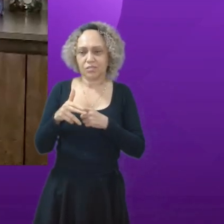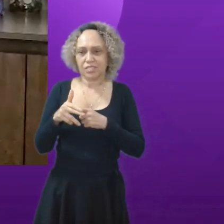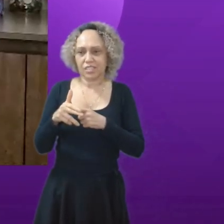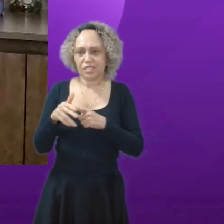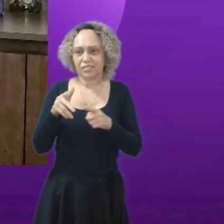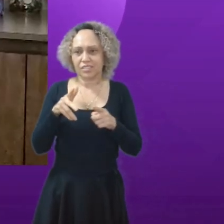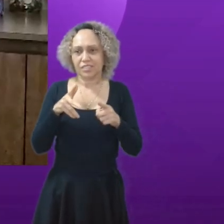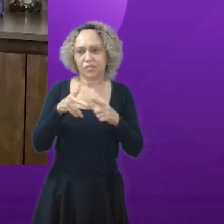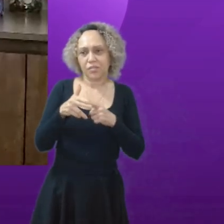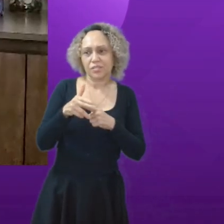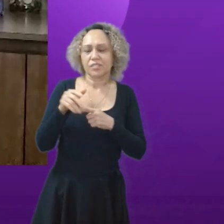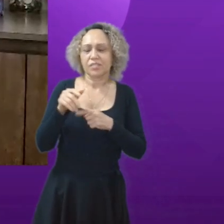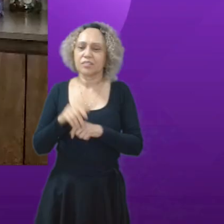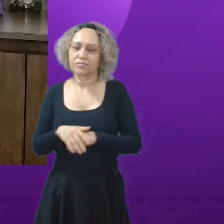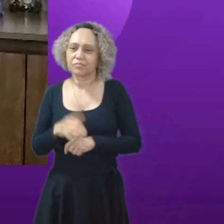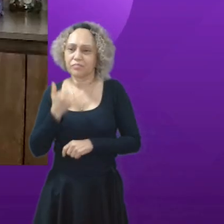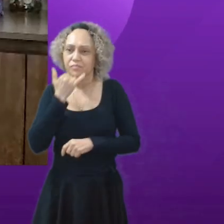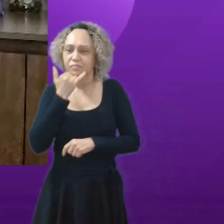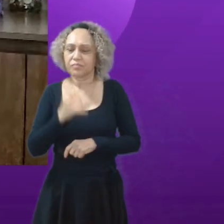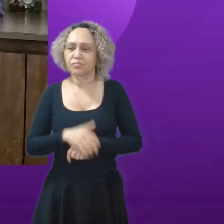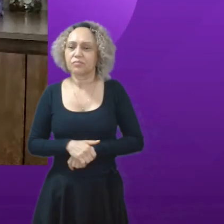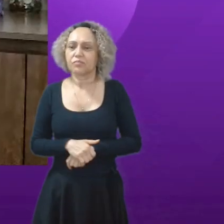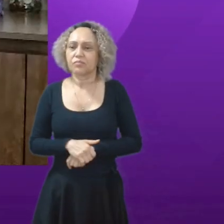bom? Desculpa.